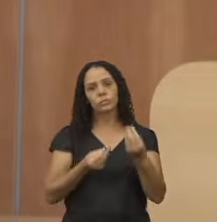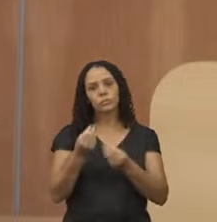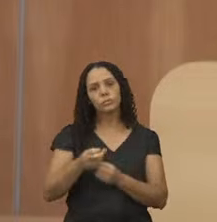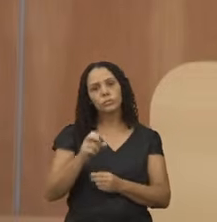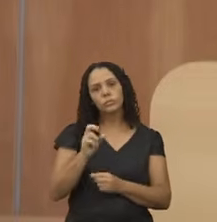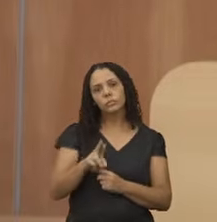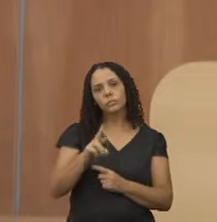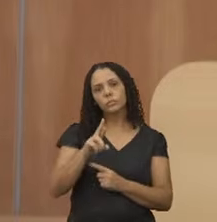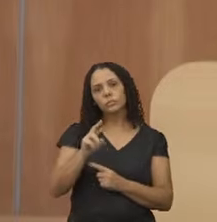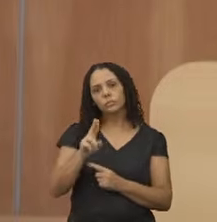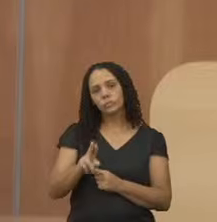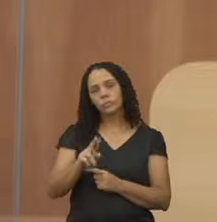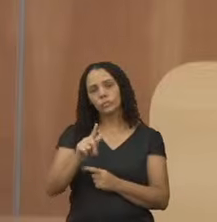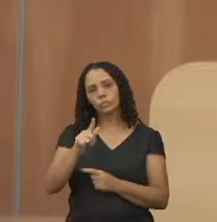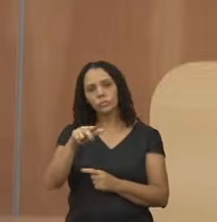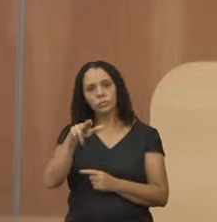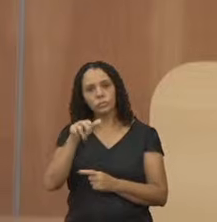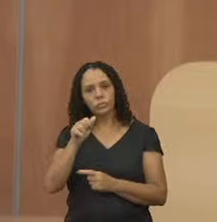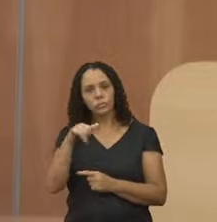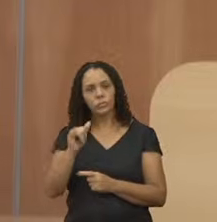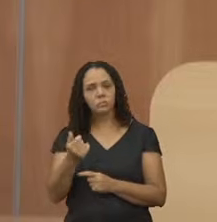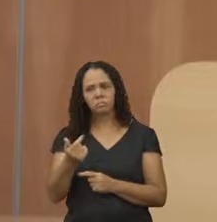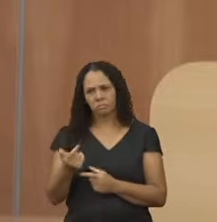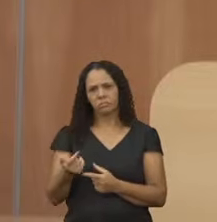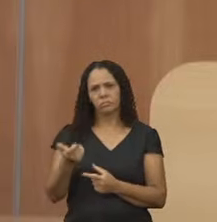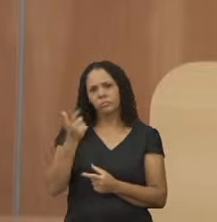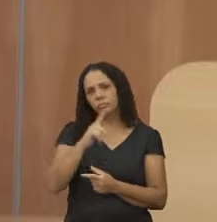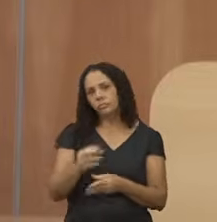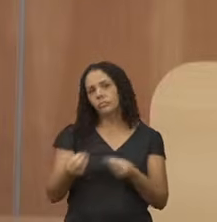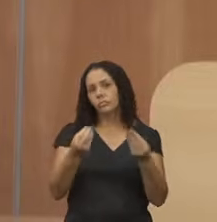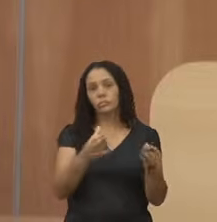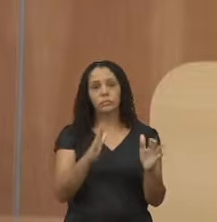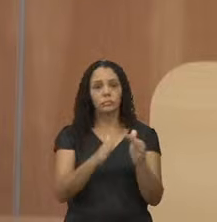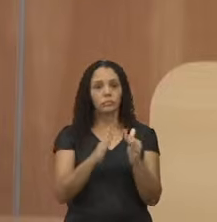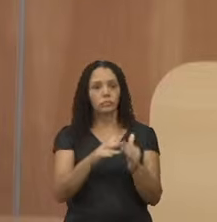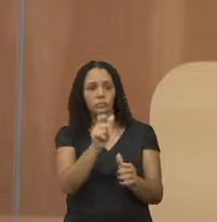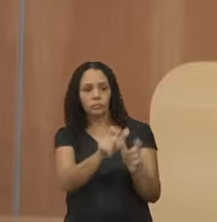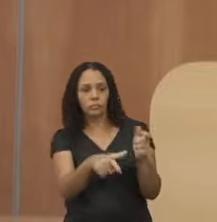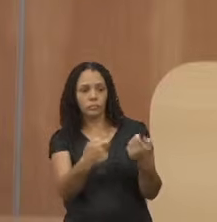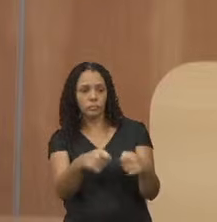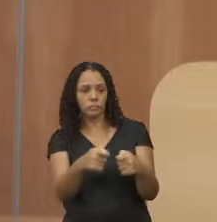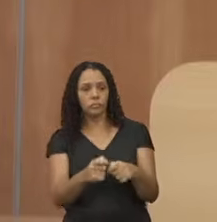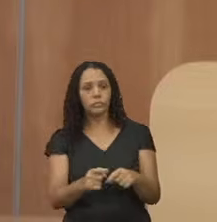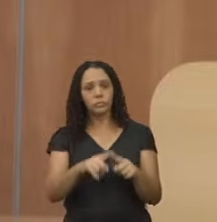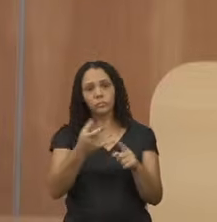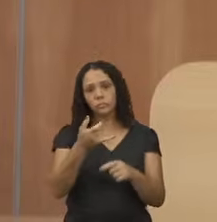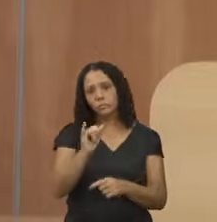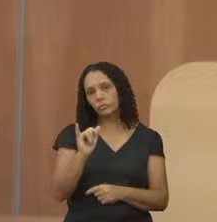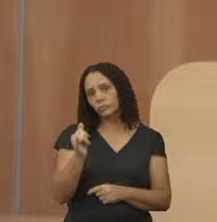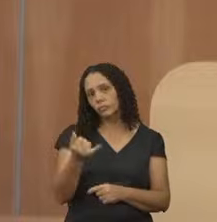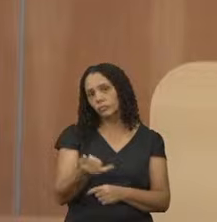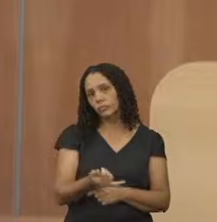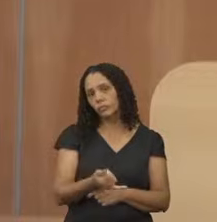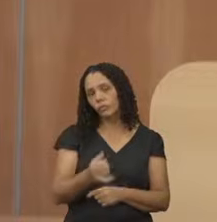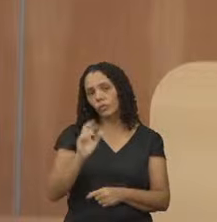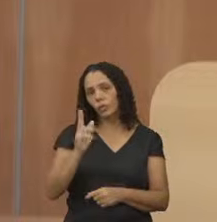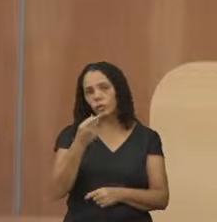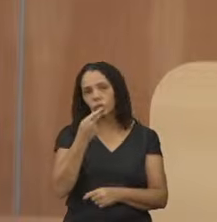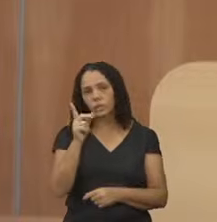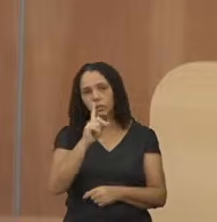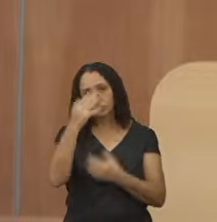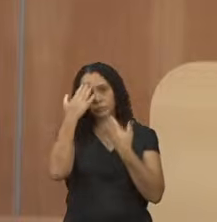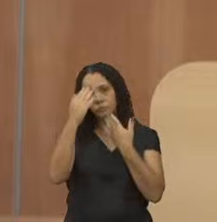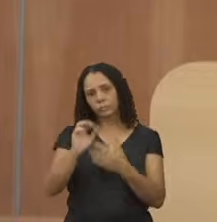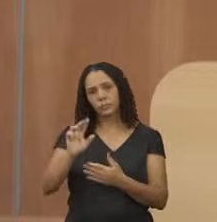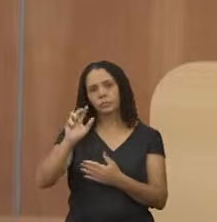consegue dar casa para quem mais precisa, não é? Mas se o Hernani não agradeceu o Lula,